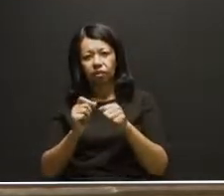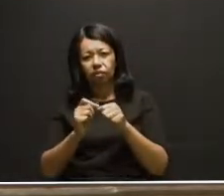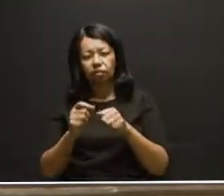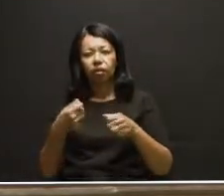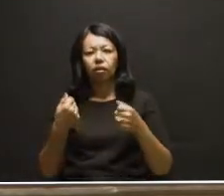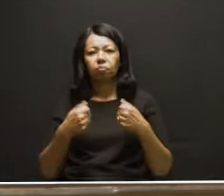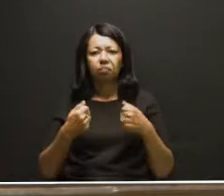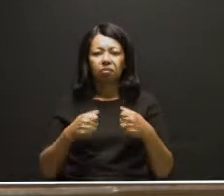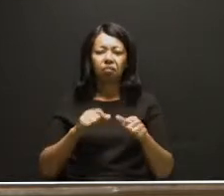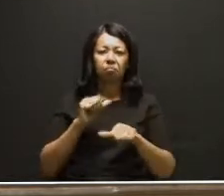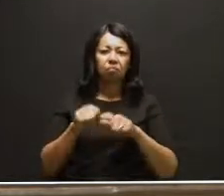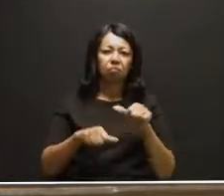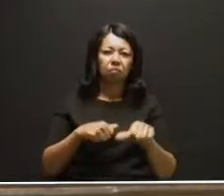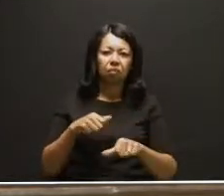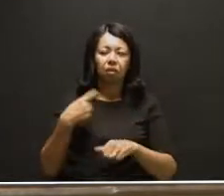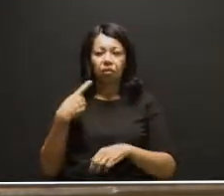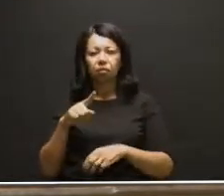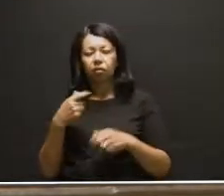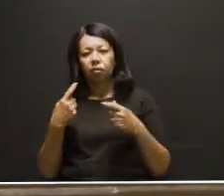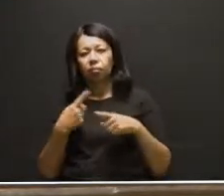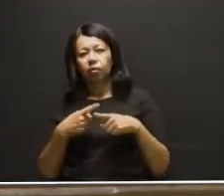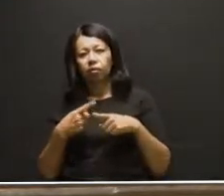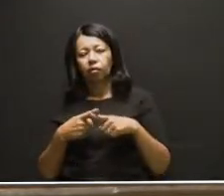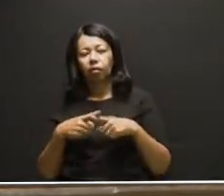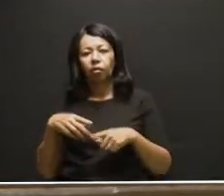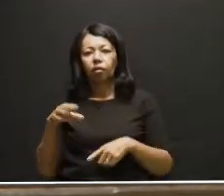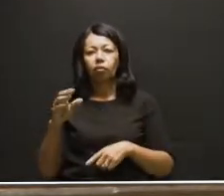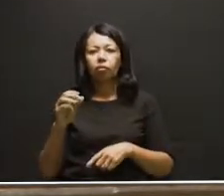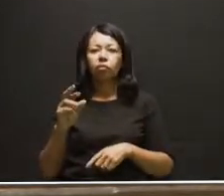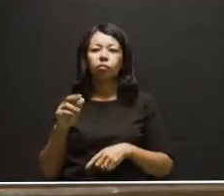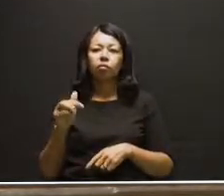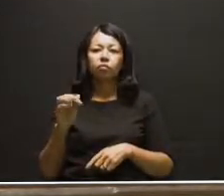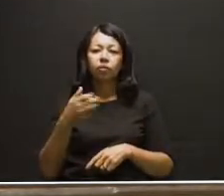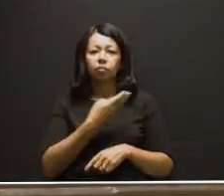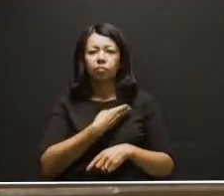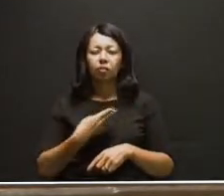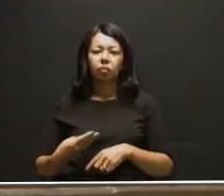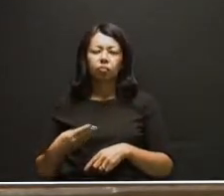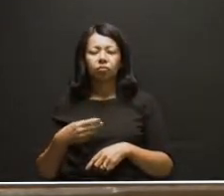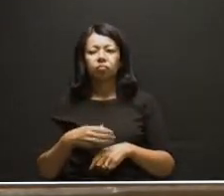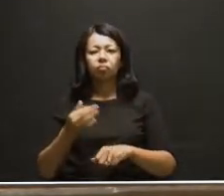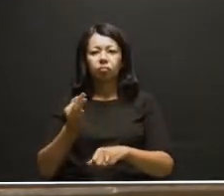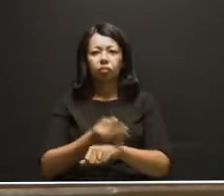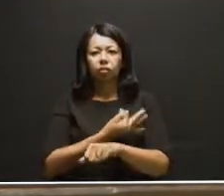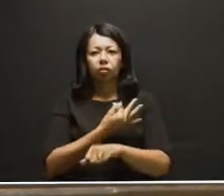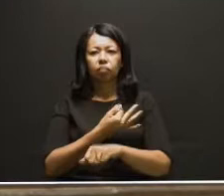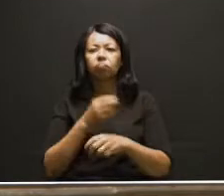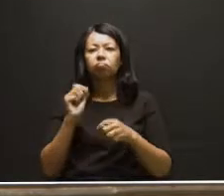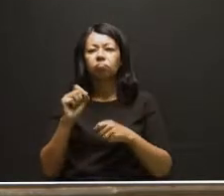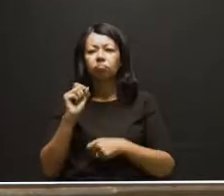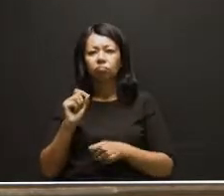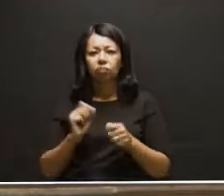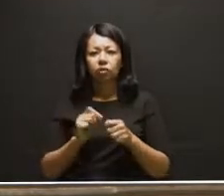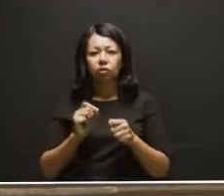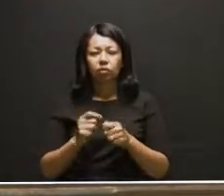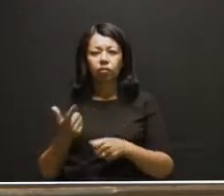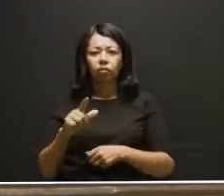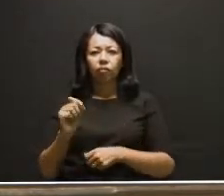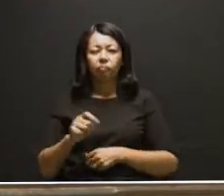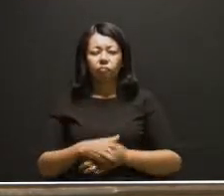e que pra cima porque o cofre público não aguentava mais que ele fez nas nossas costas lembra